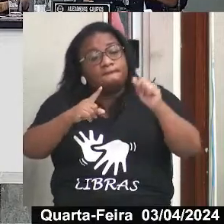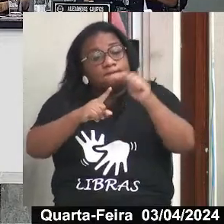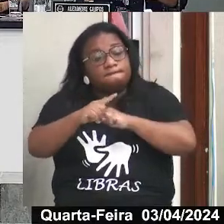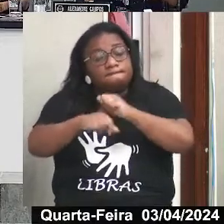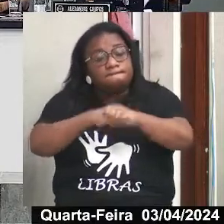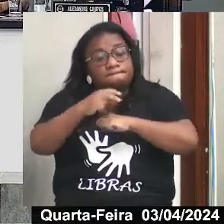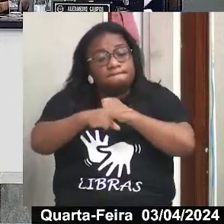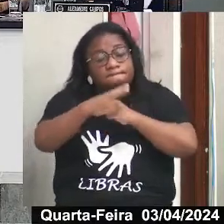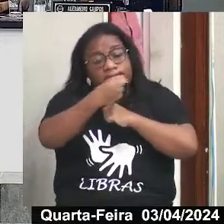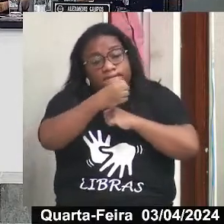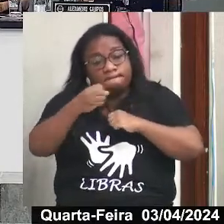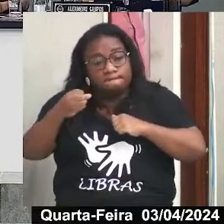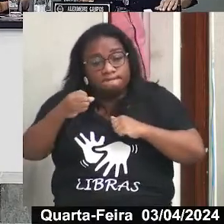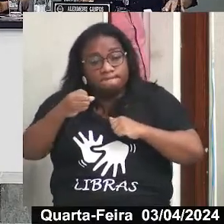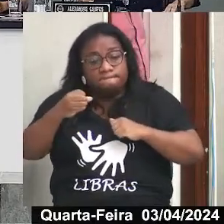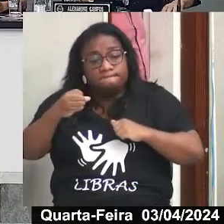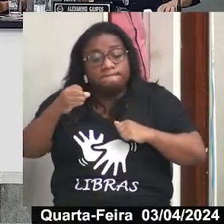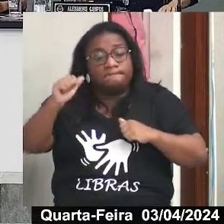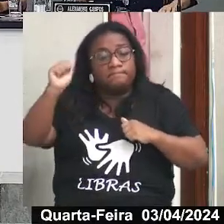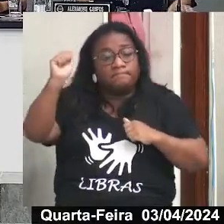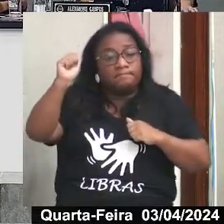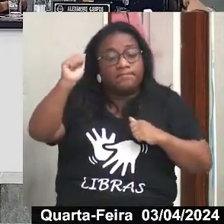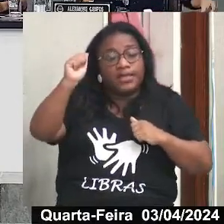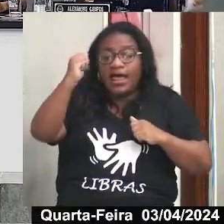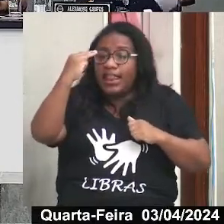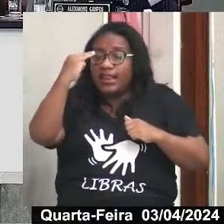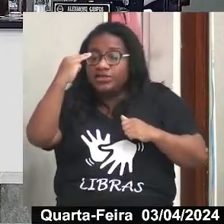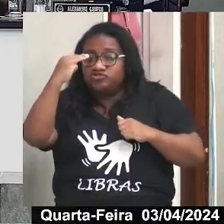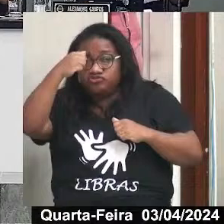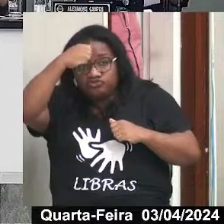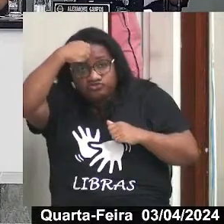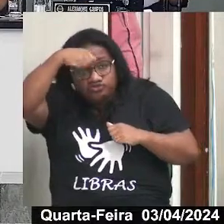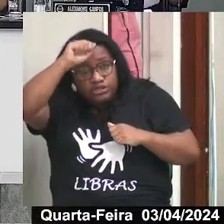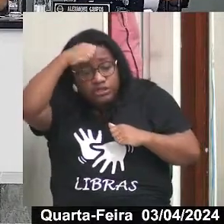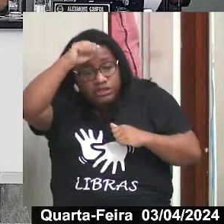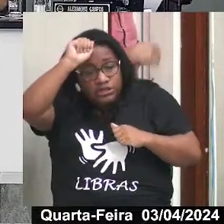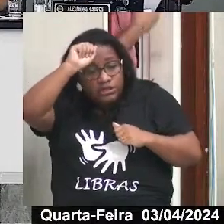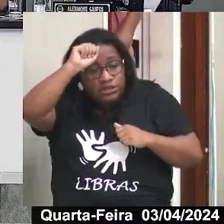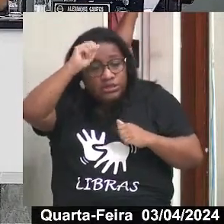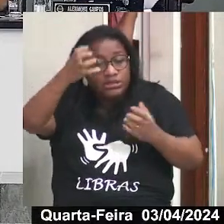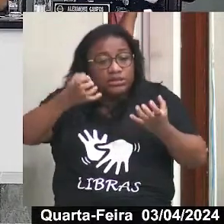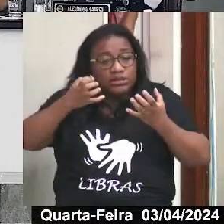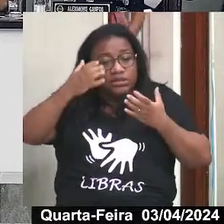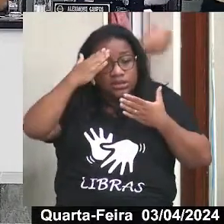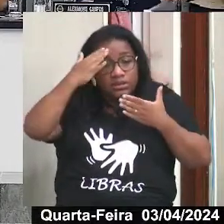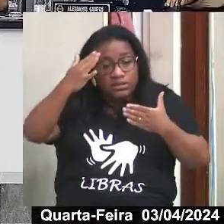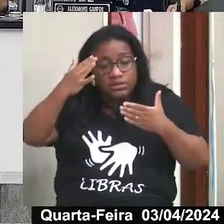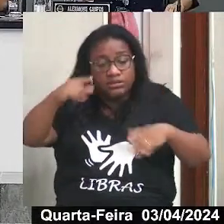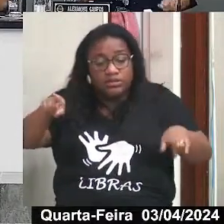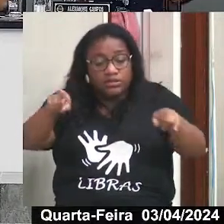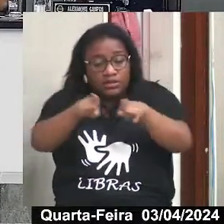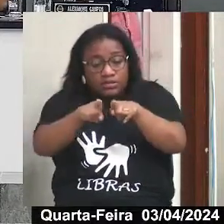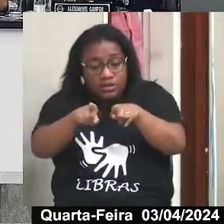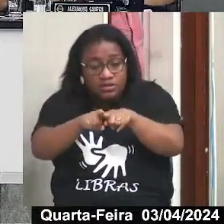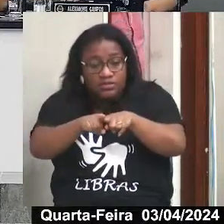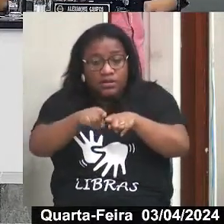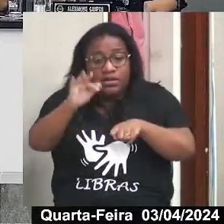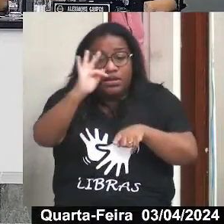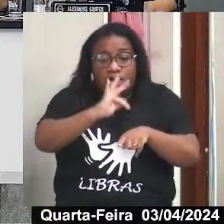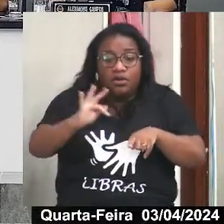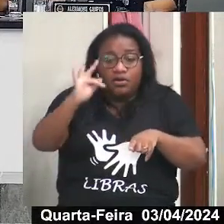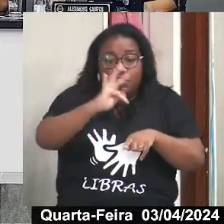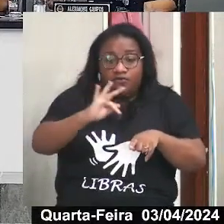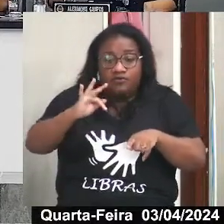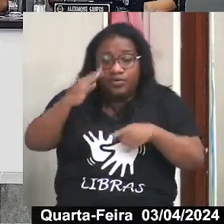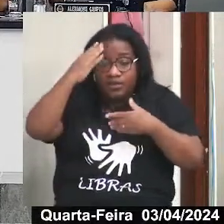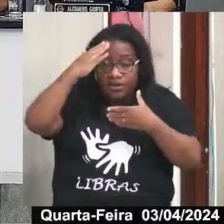14 de 2024, de autoria do vereador Alexandre Campos. Presidente, quero agradecer a presença do meu amigo Bambam, meu amigo Pablo, que